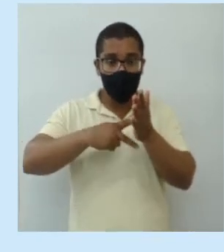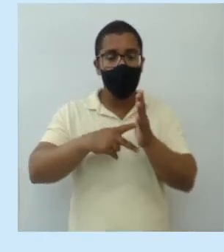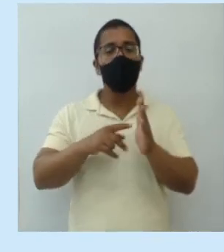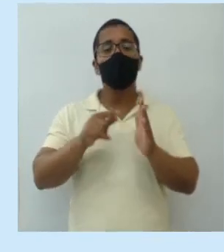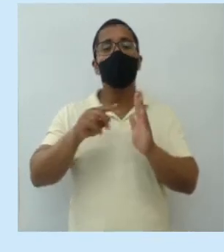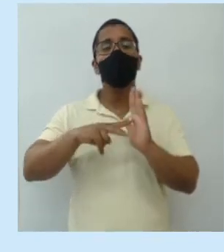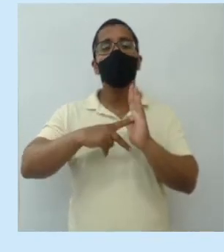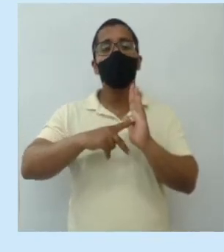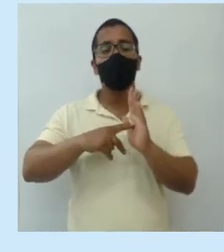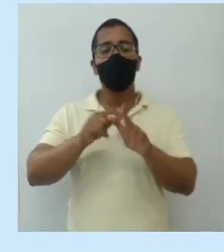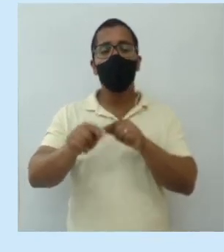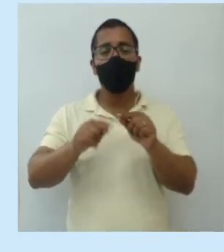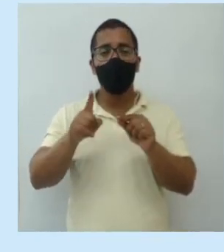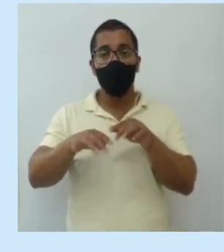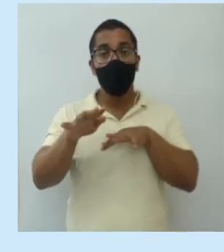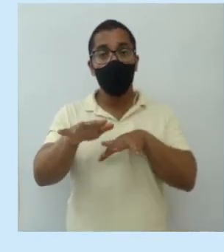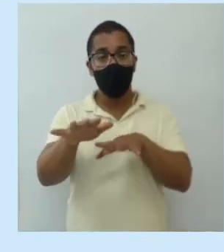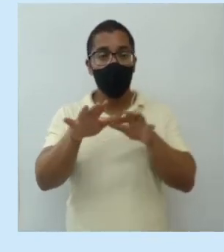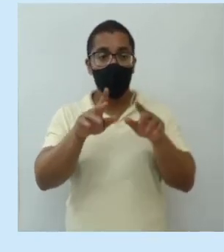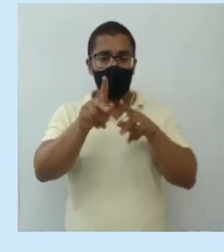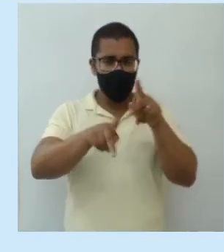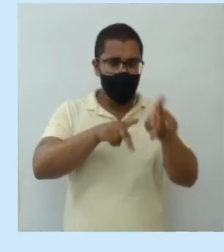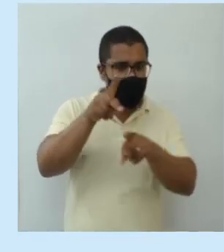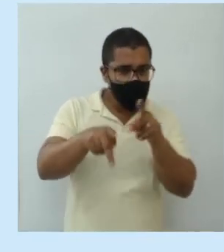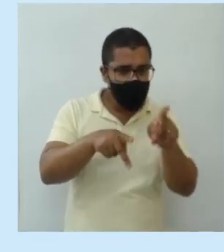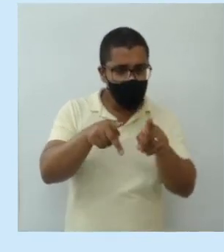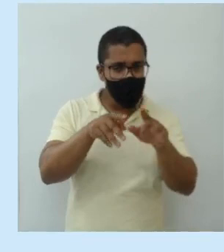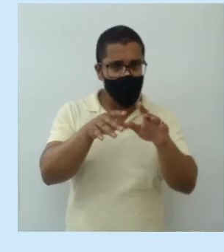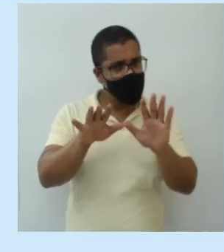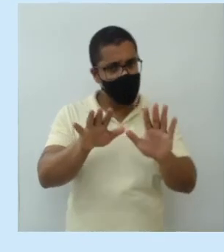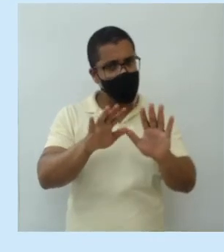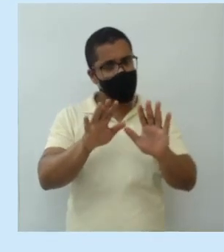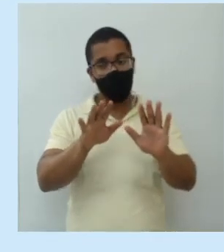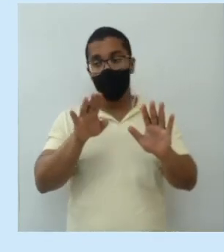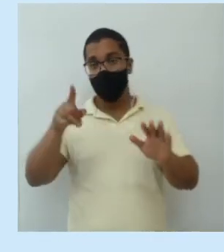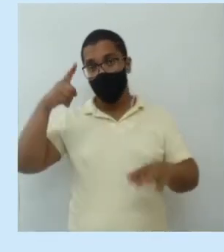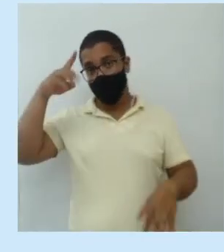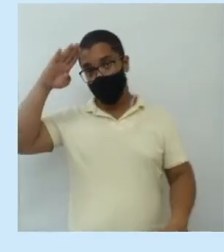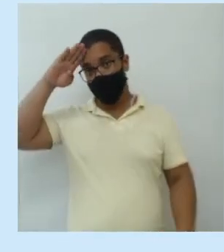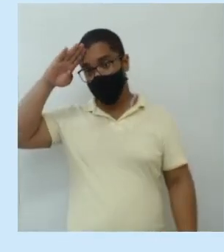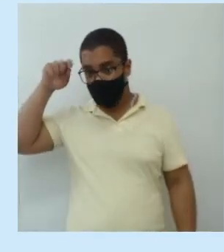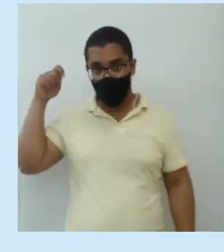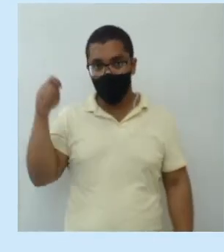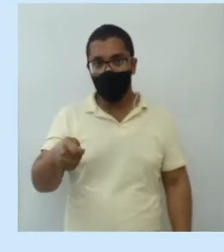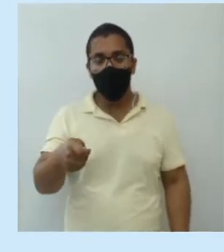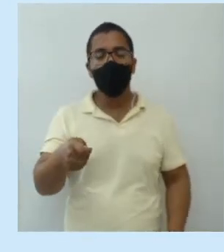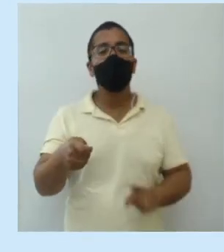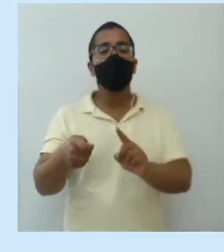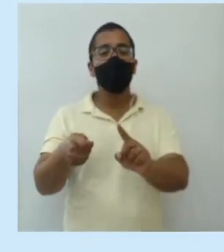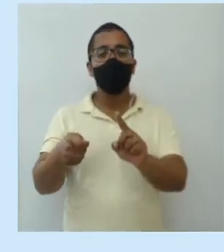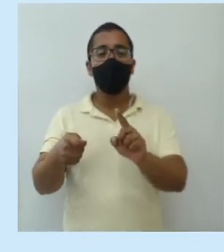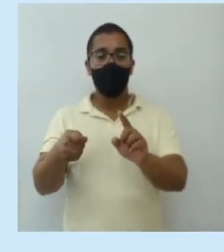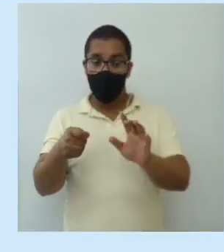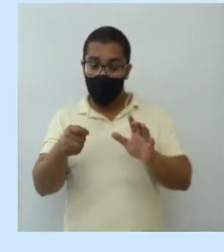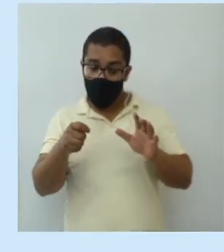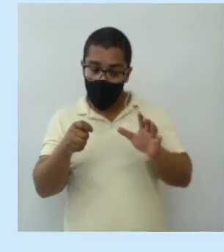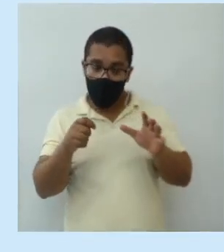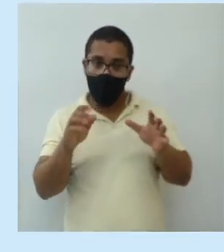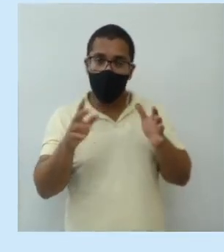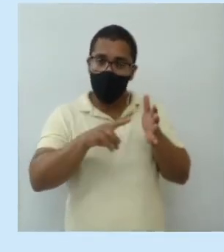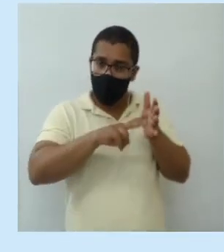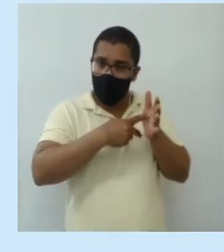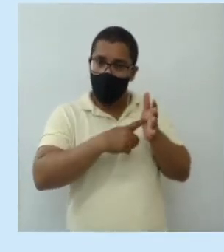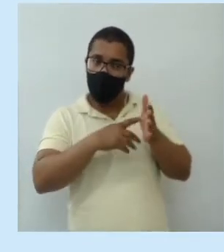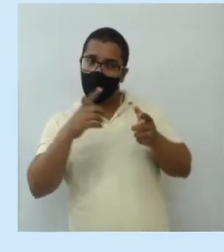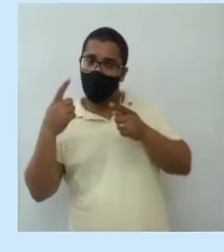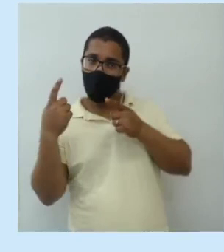os movimentos ligados ao populismo, mas os militares não combateram diretamente as organizações